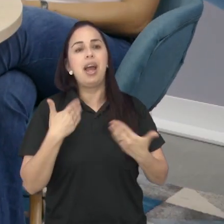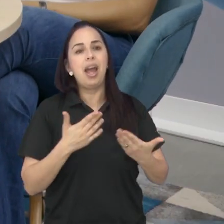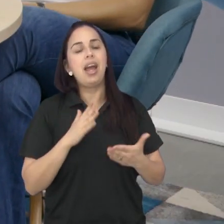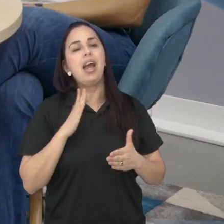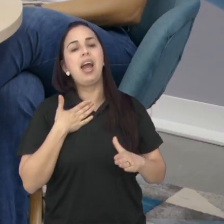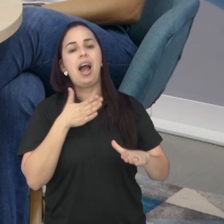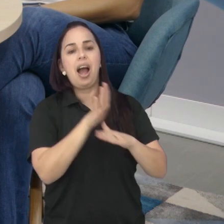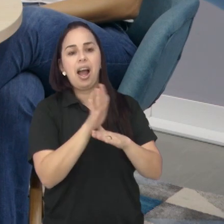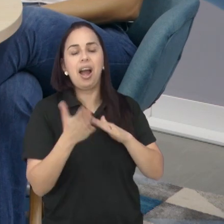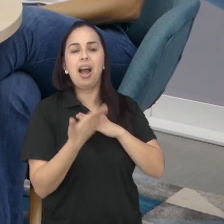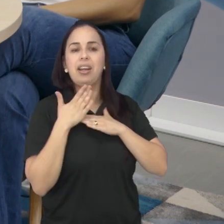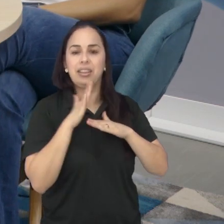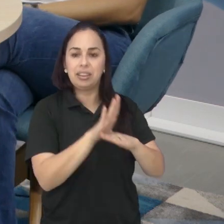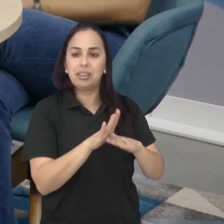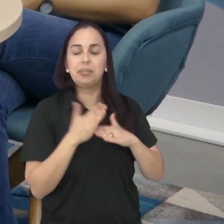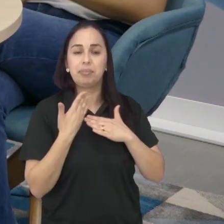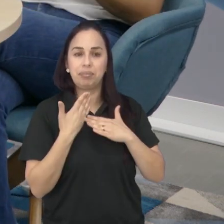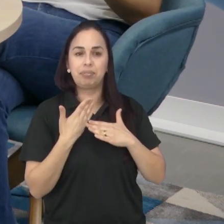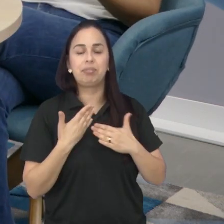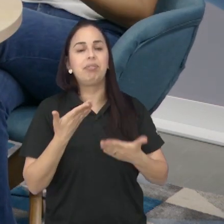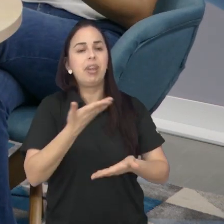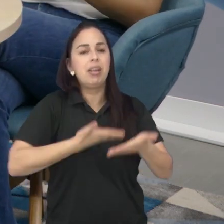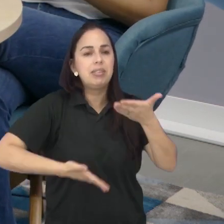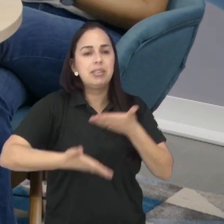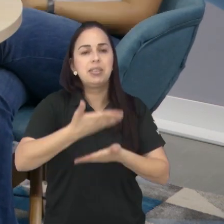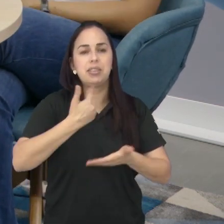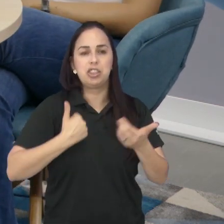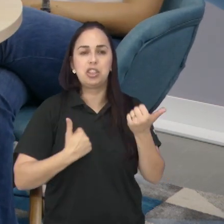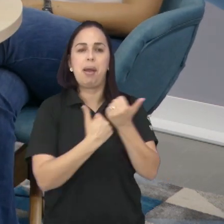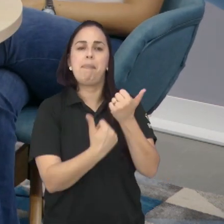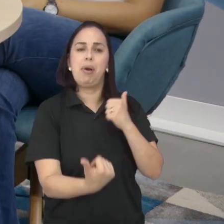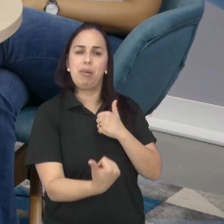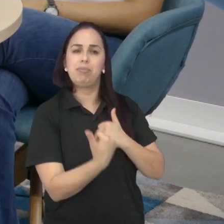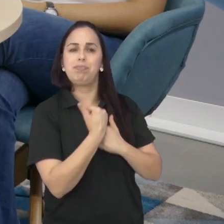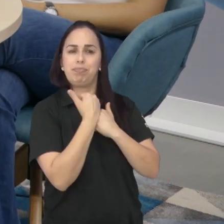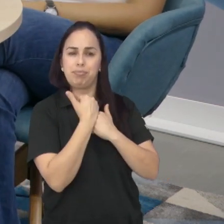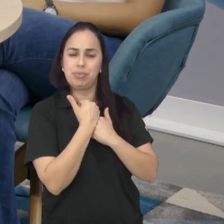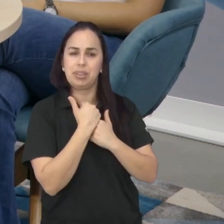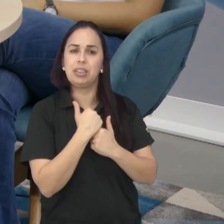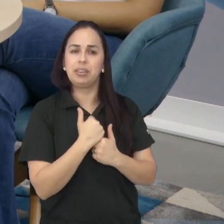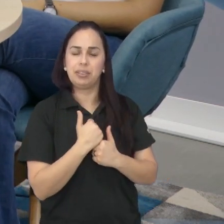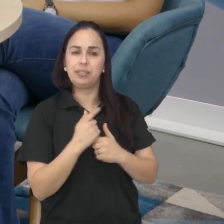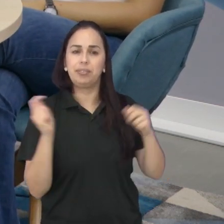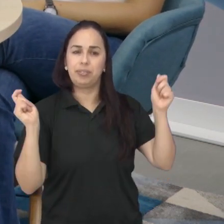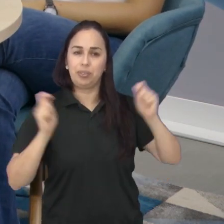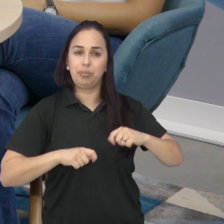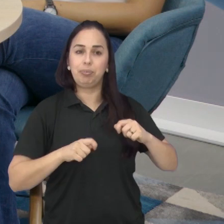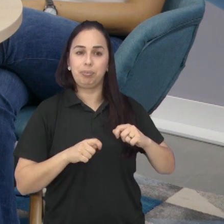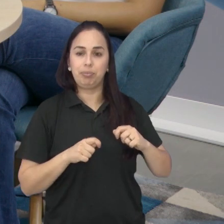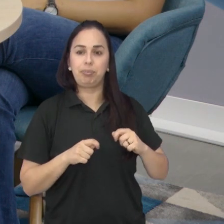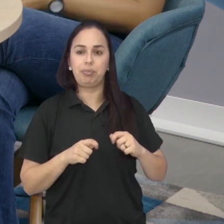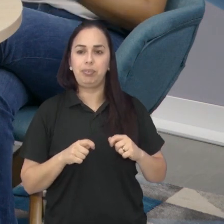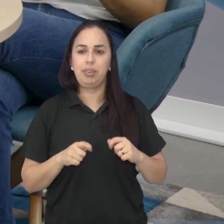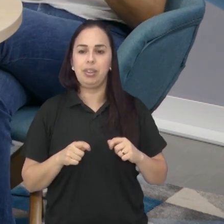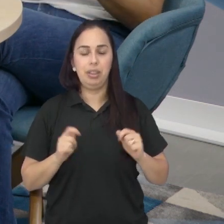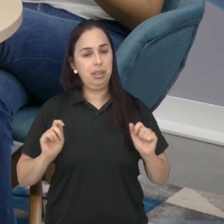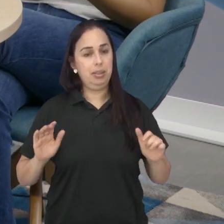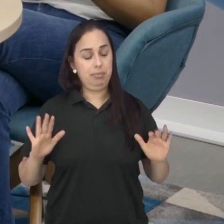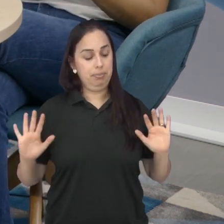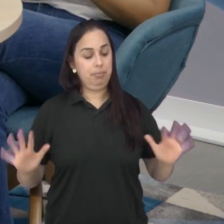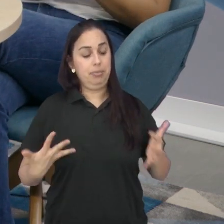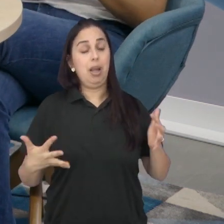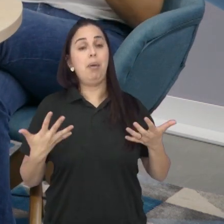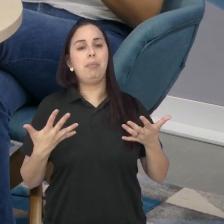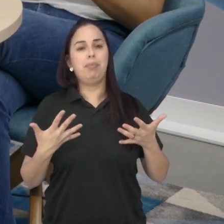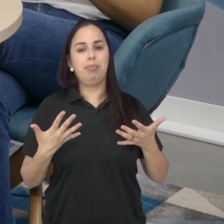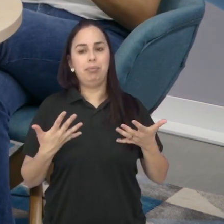gente está falando, né? É essa rede de apoio que eu acho que pode nos promover,